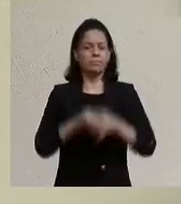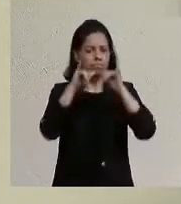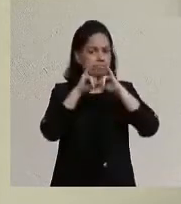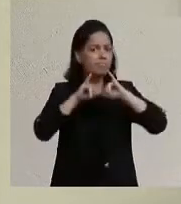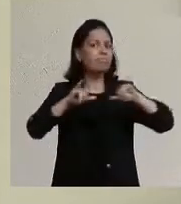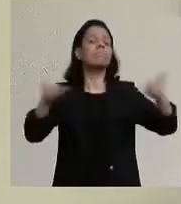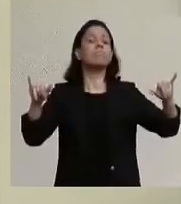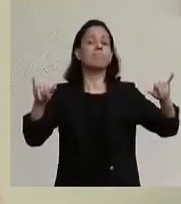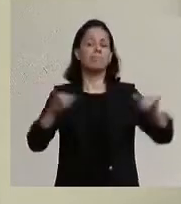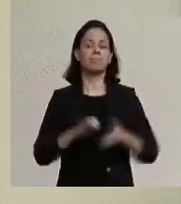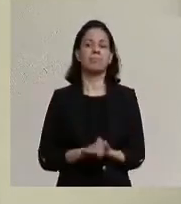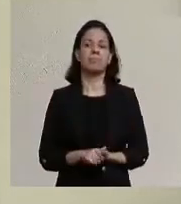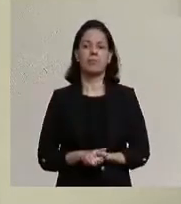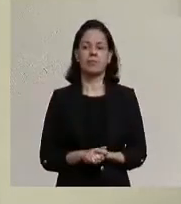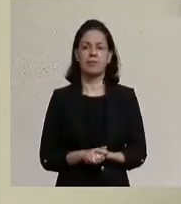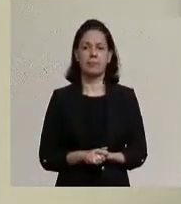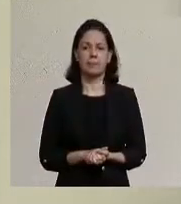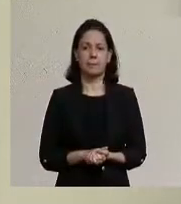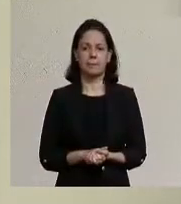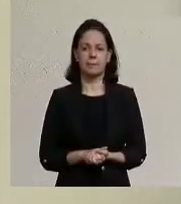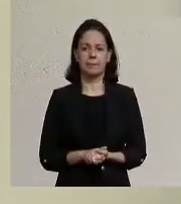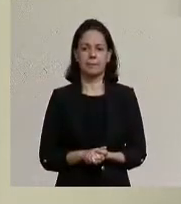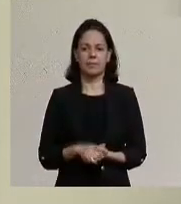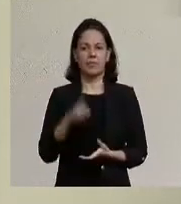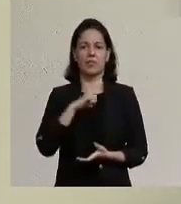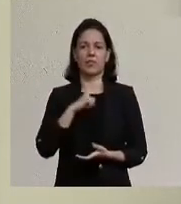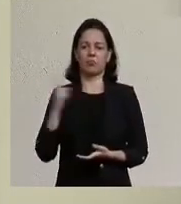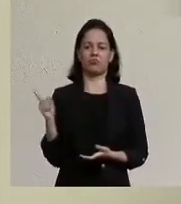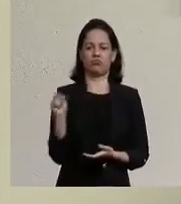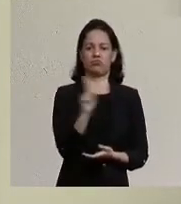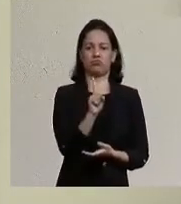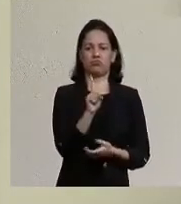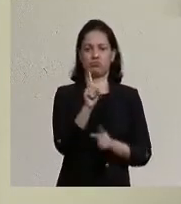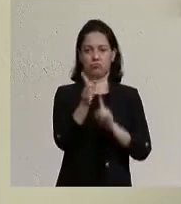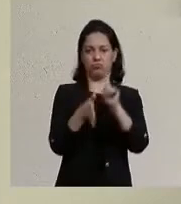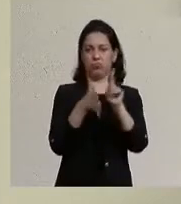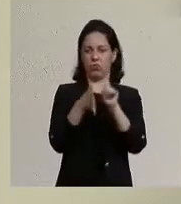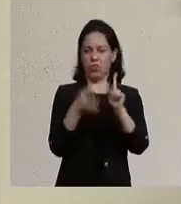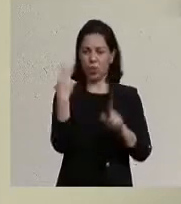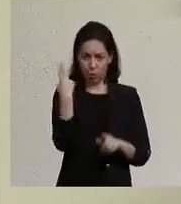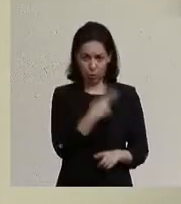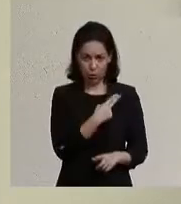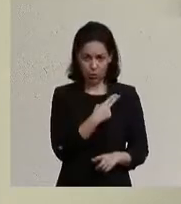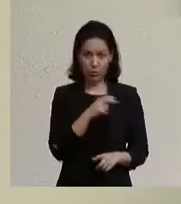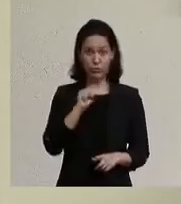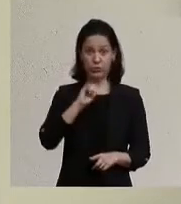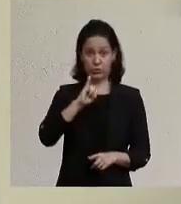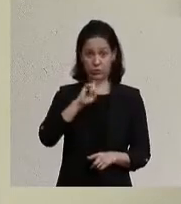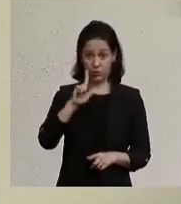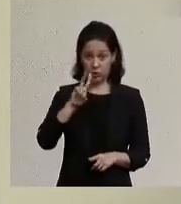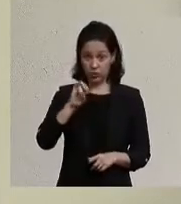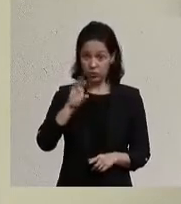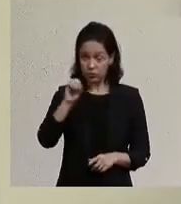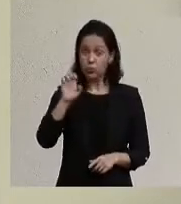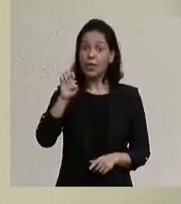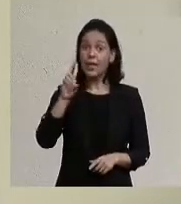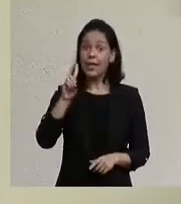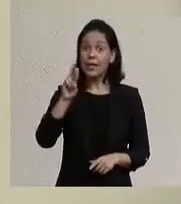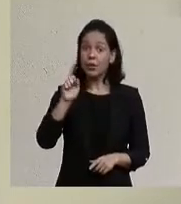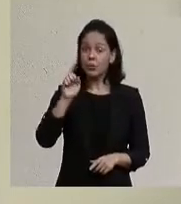eu queria falar o seguinte e sujeito que vem aqui e tentam falar do meu nome o meu nome é Silvio Eduardo